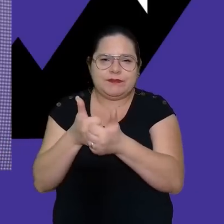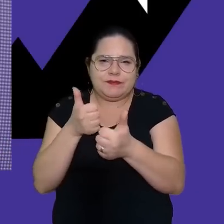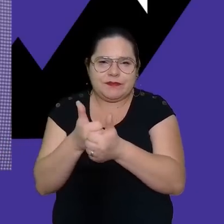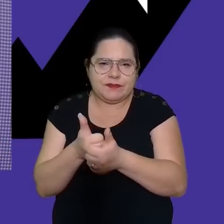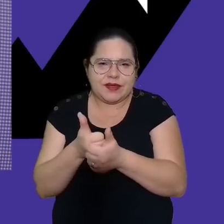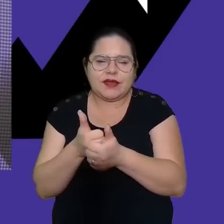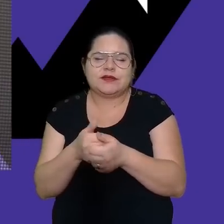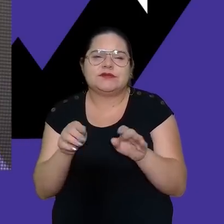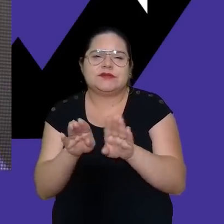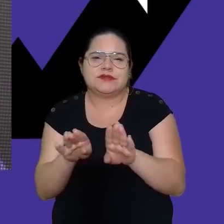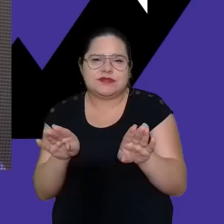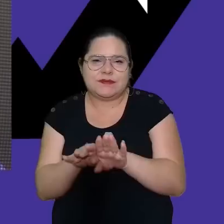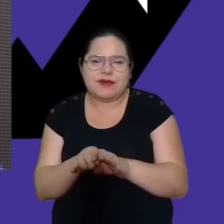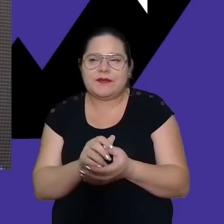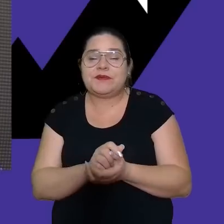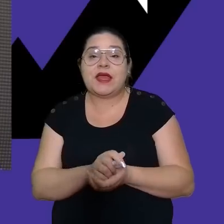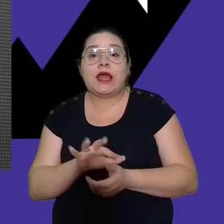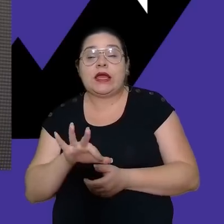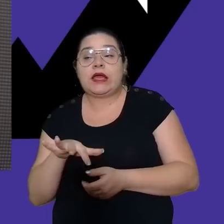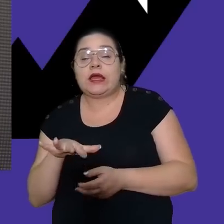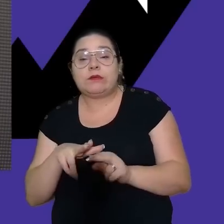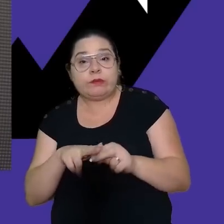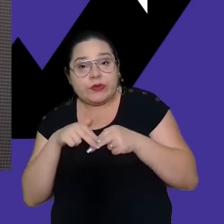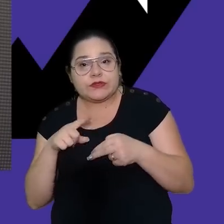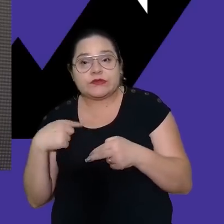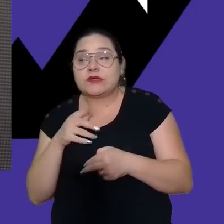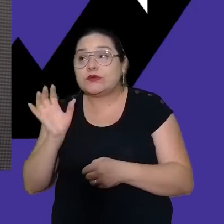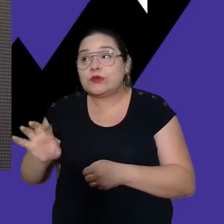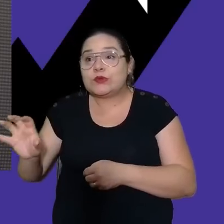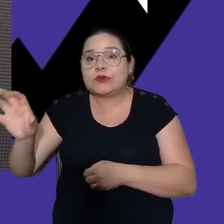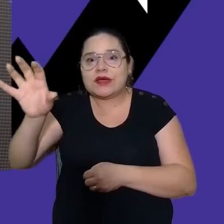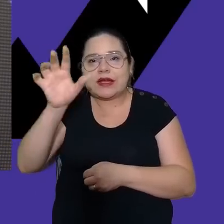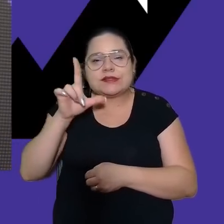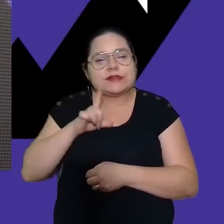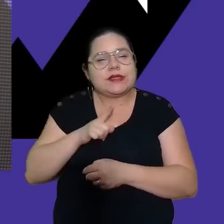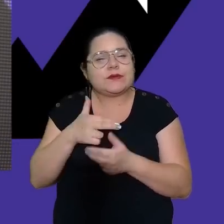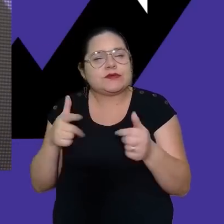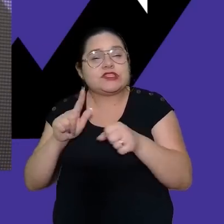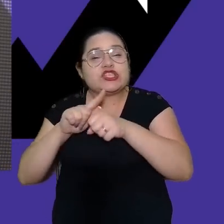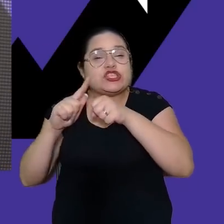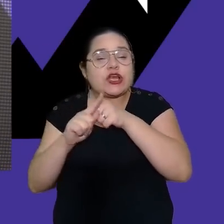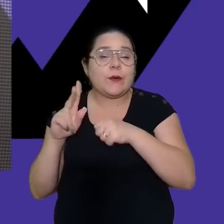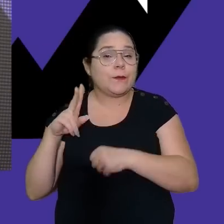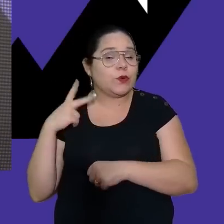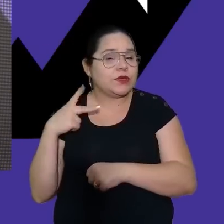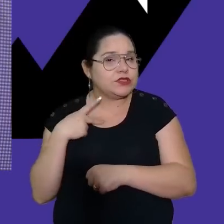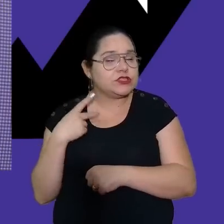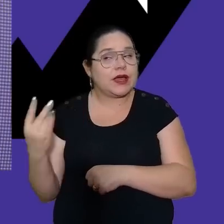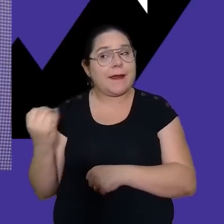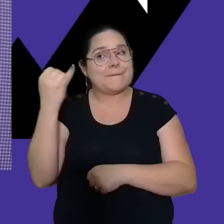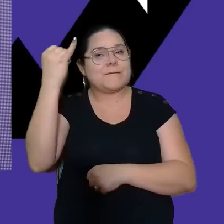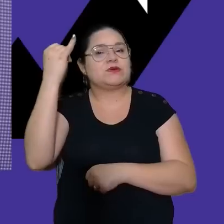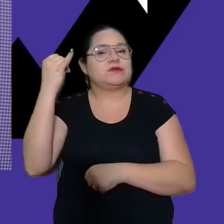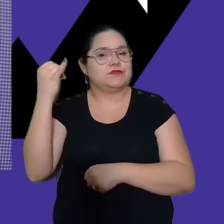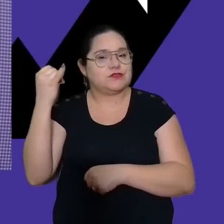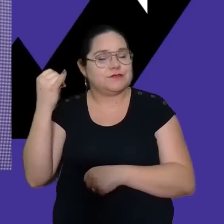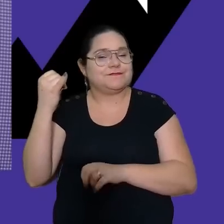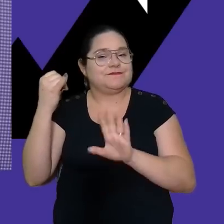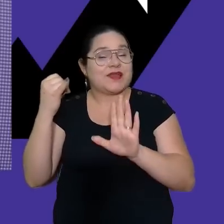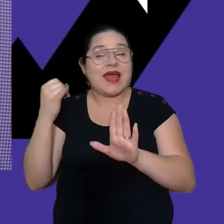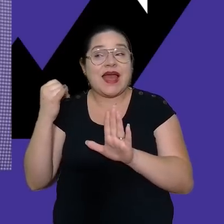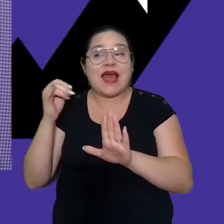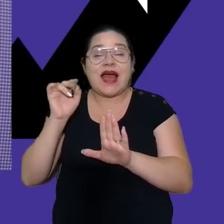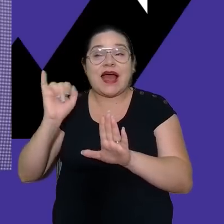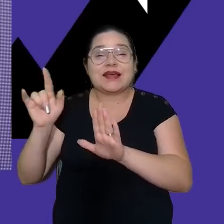China, Índia. Portanto, são regiões que têm uma questão de geopolítica muito relevante. E no momento que essas regiões se mostram